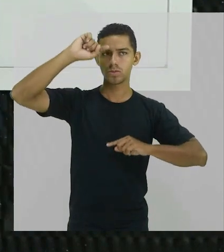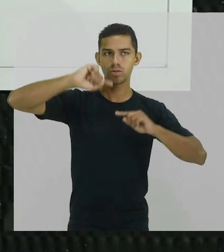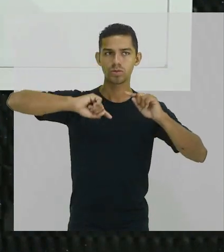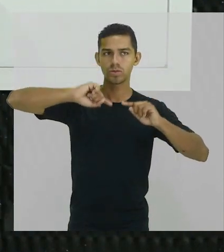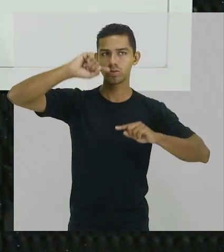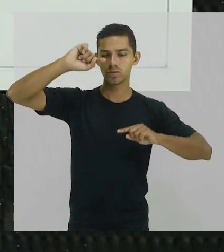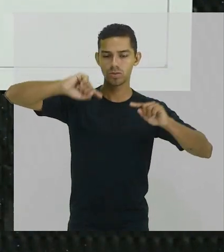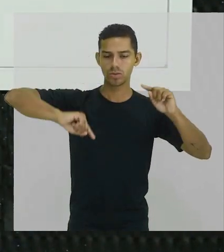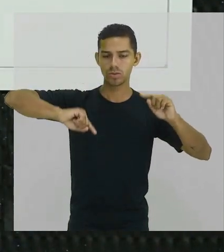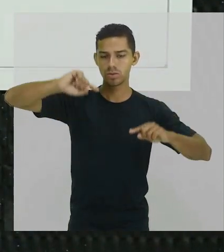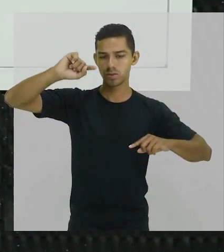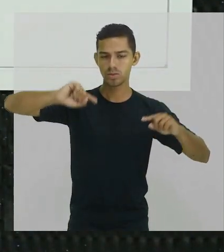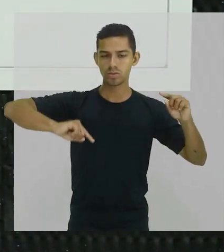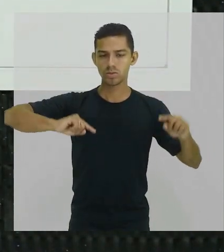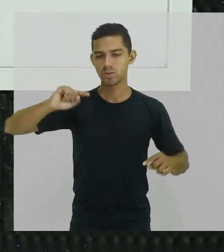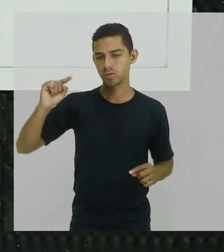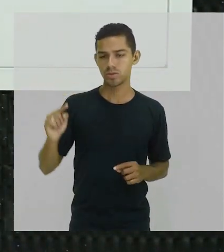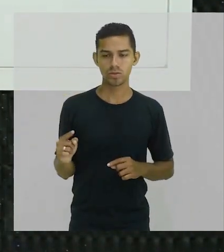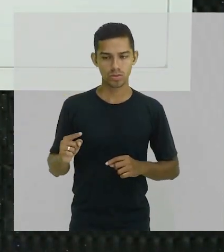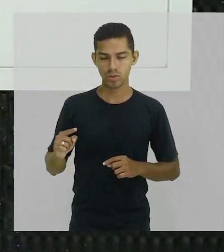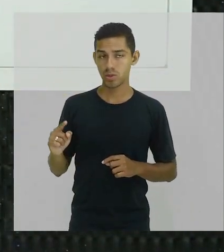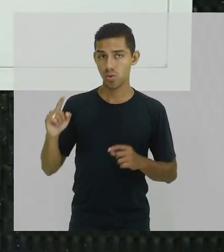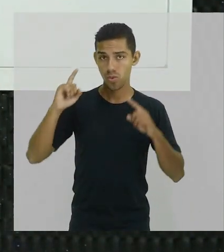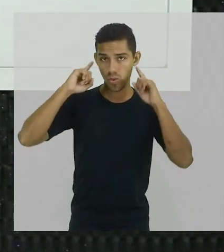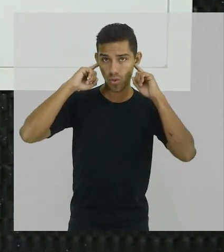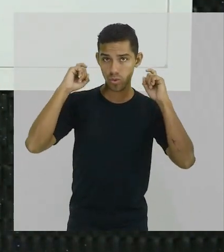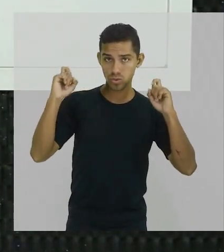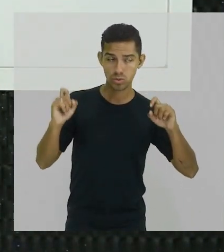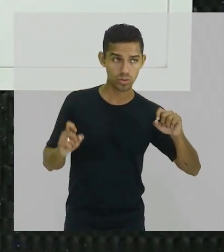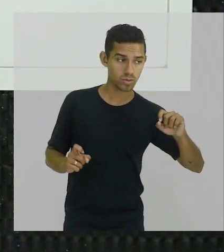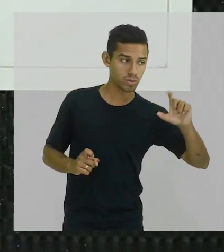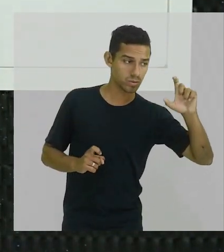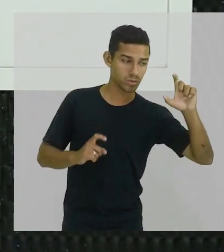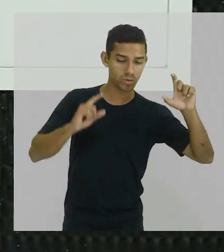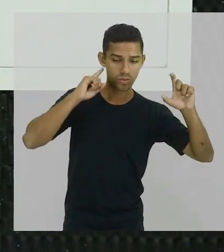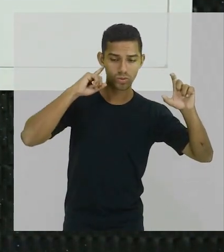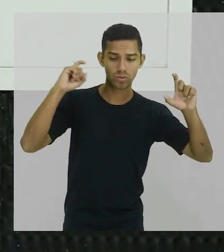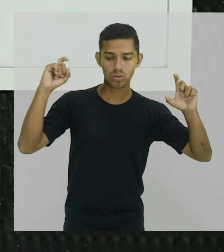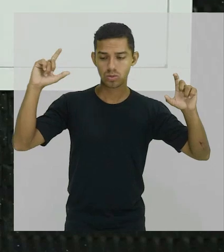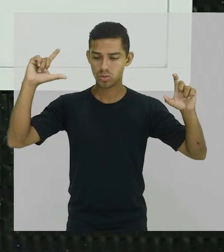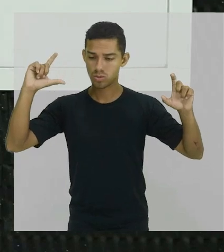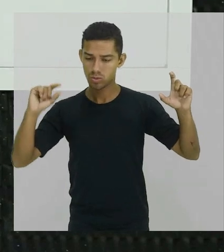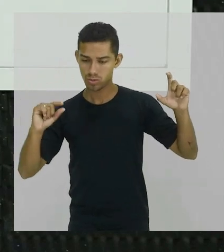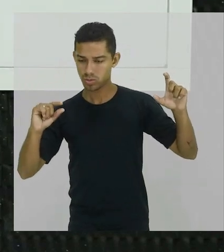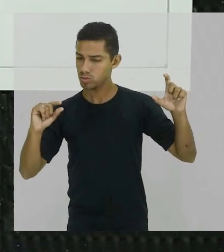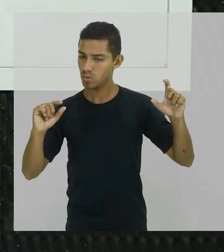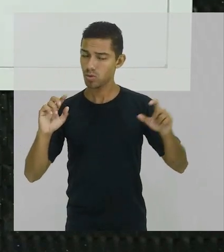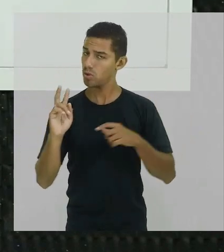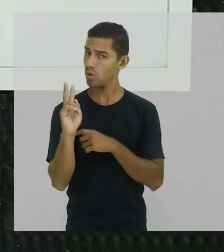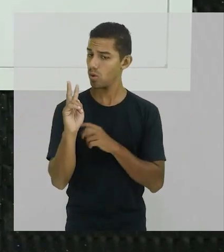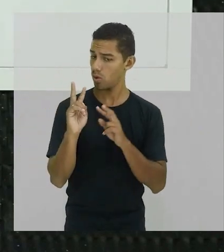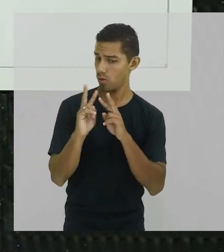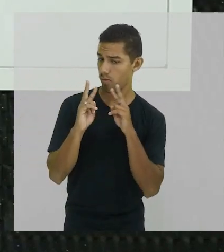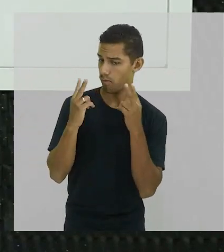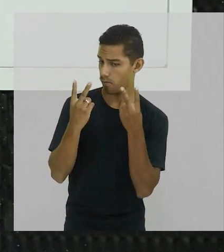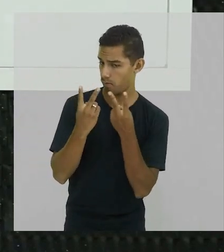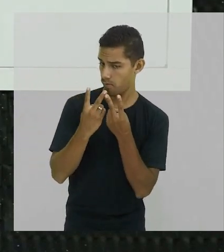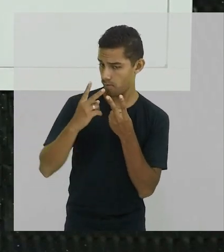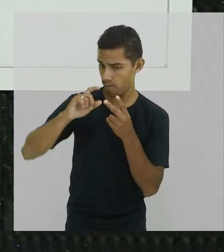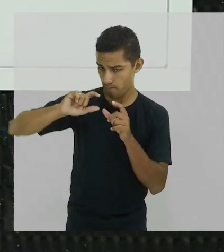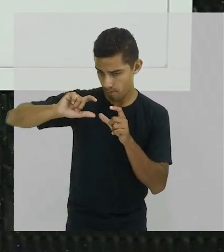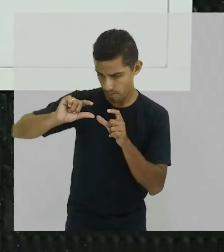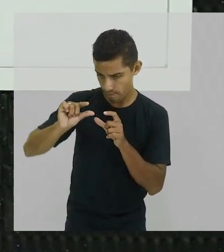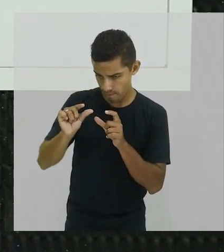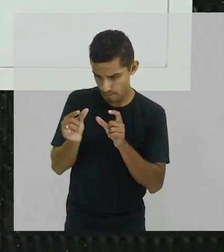Essa altura que nós chamamos de som baixo e som alto. Essa altura não tem nada a ver com volume, olha só,